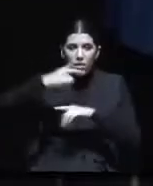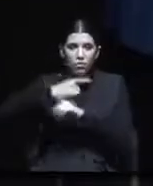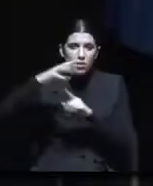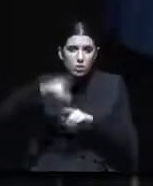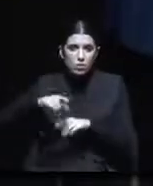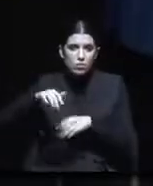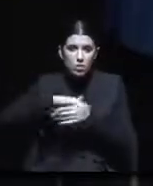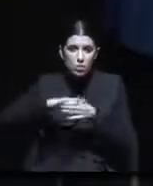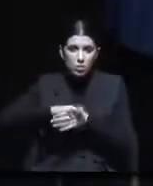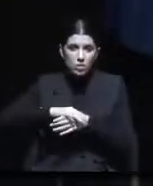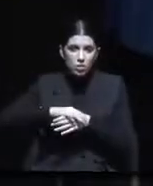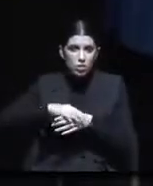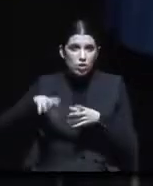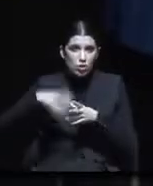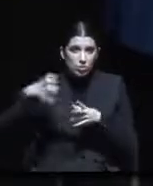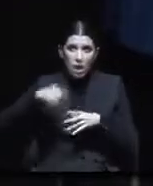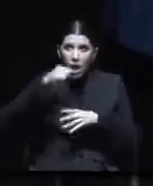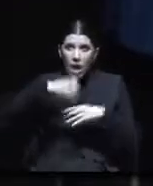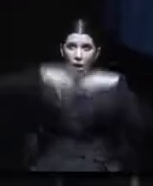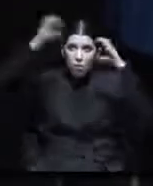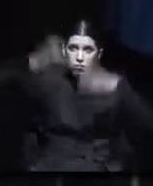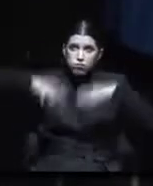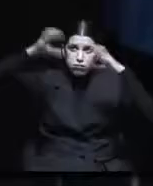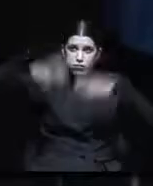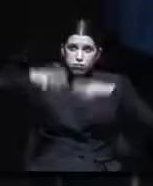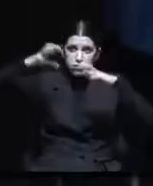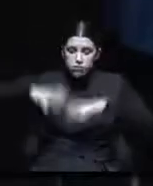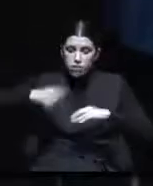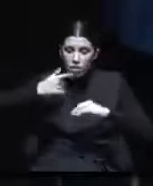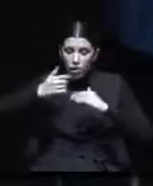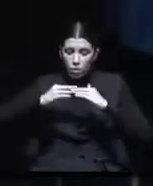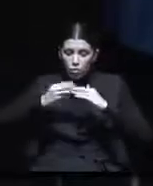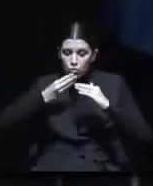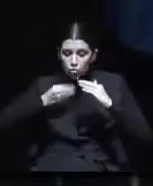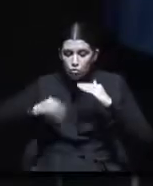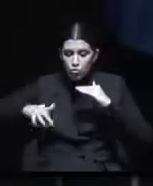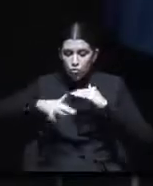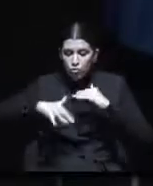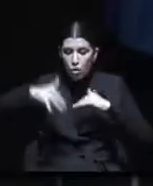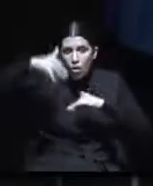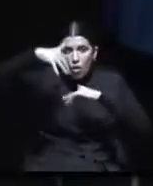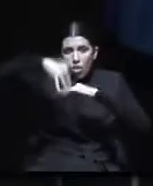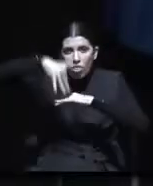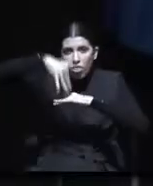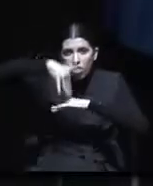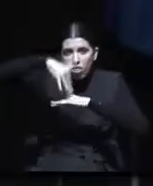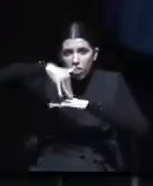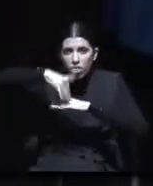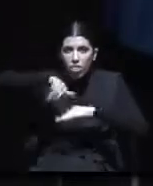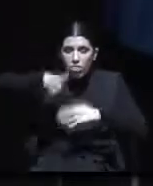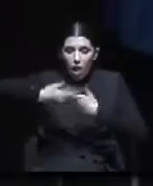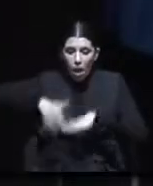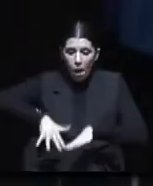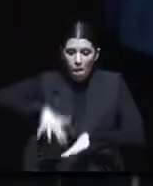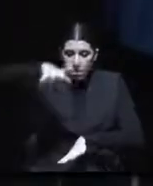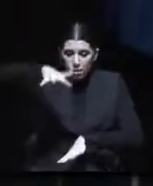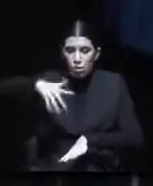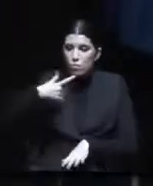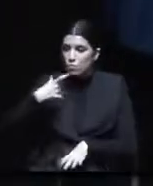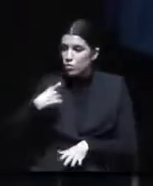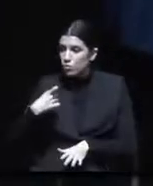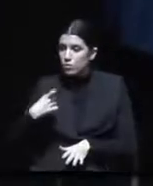situações críticas relacionadas com a precipitação, nomeadamente as inundações e cheias. As perguntas que temos não